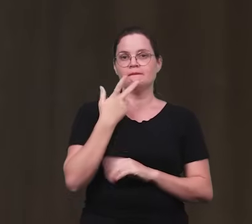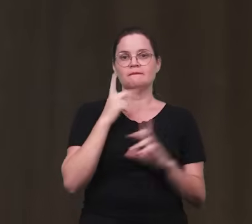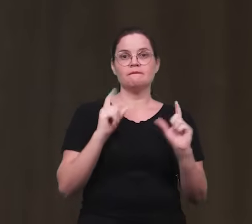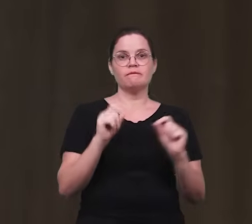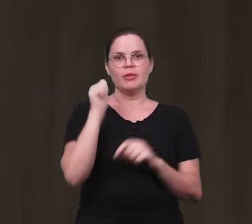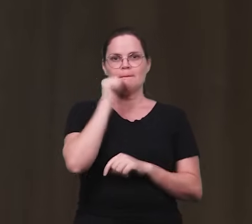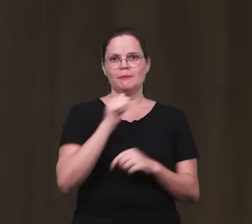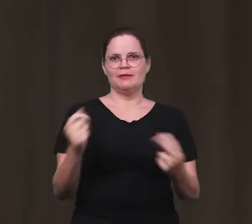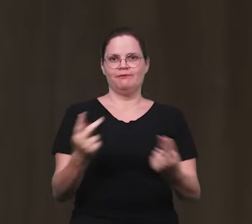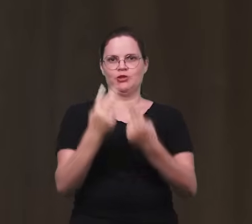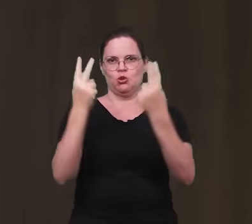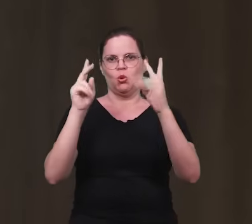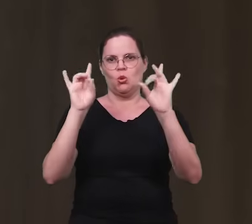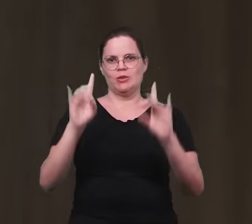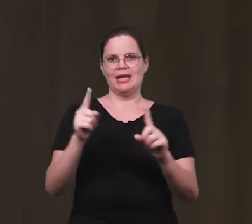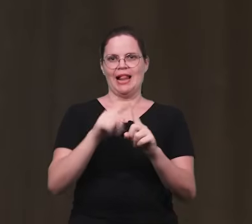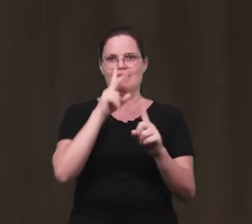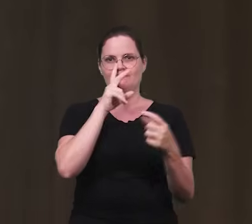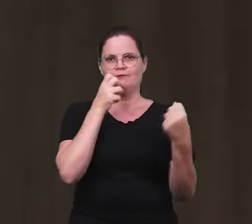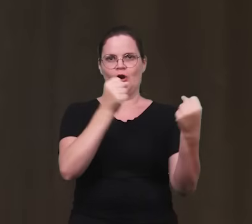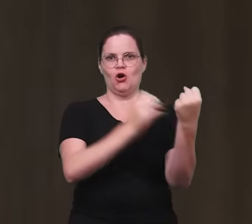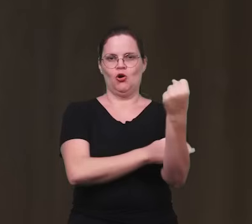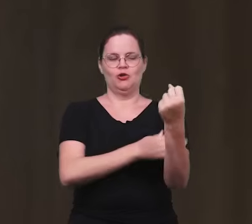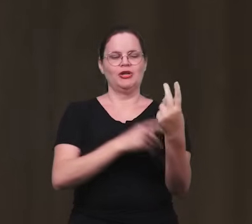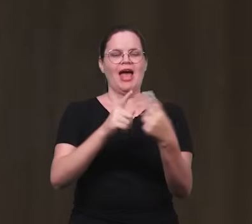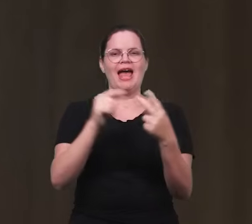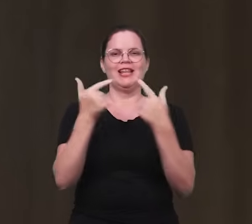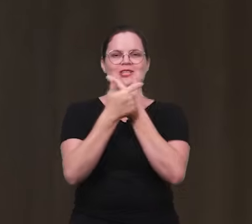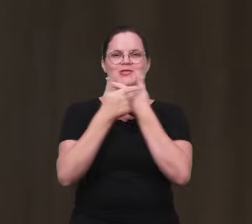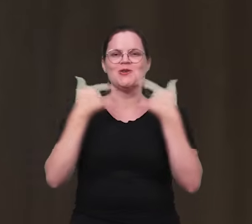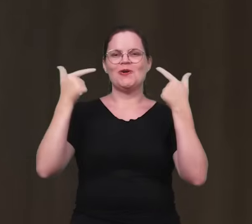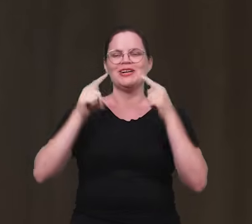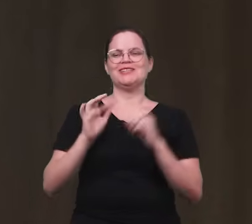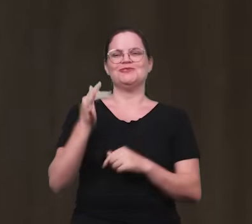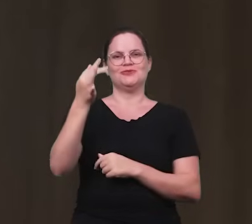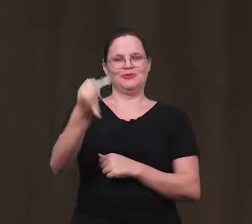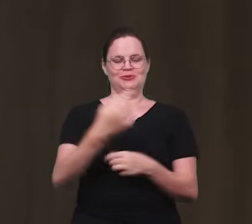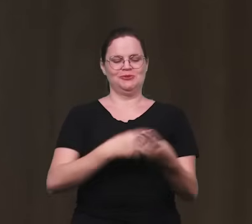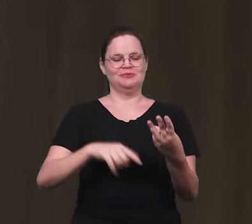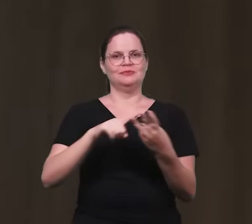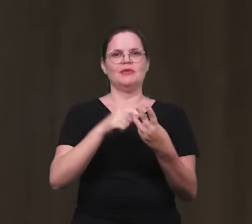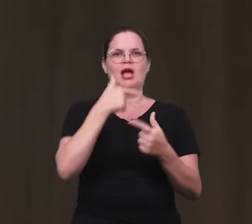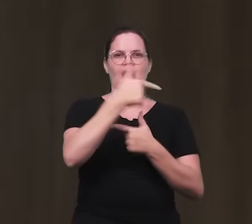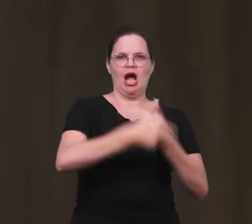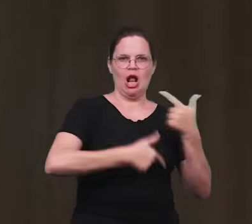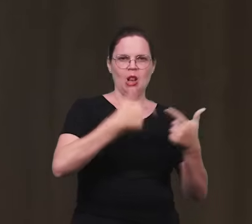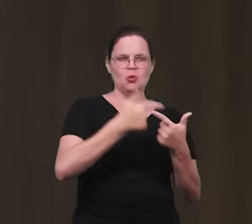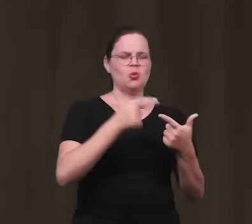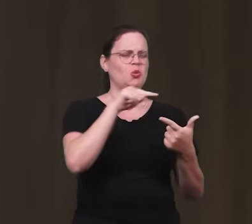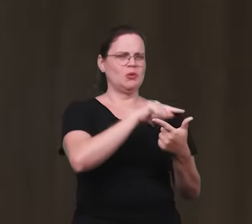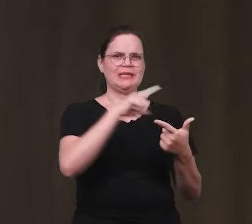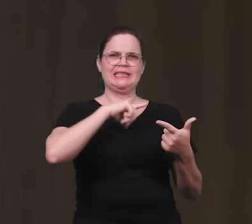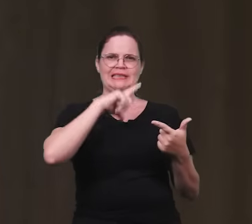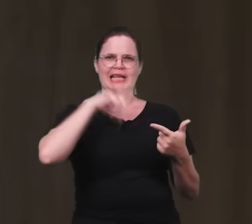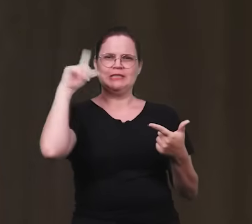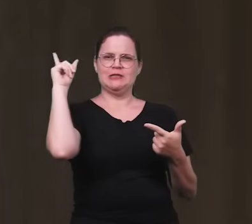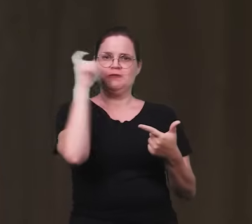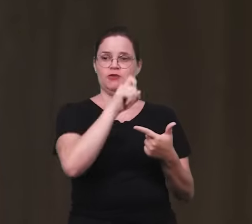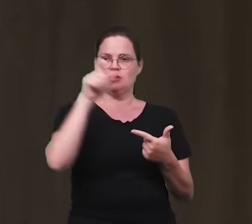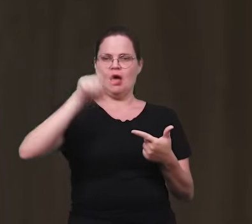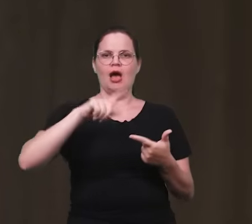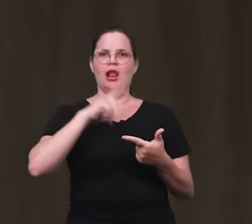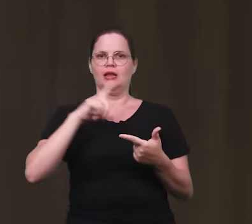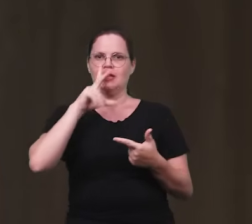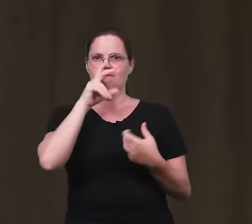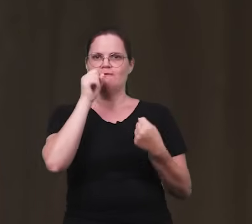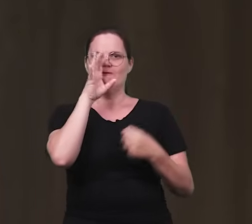ela é forte, ela ri dos dias futuros, ela enfrenta as batalhas dela revestida de força e glória. E lá em Abacuque